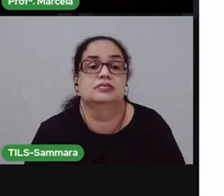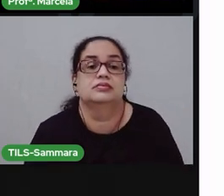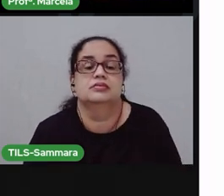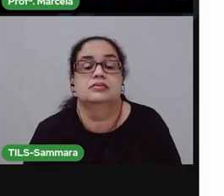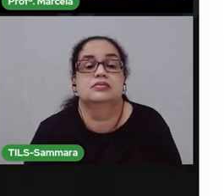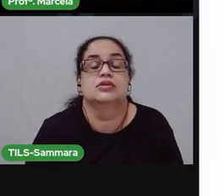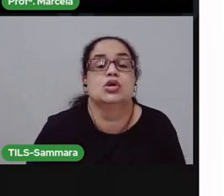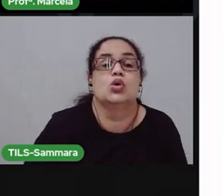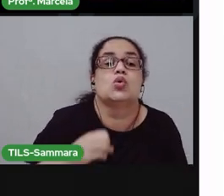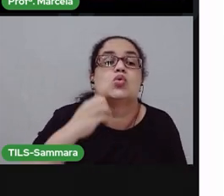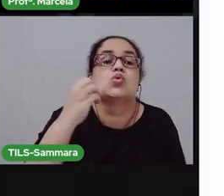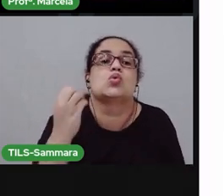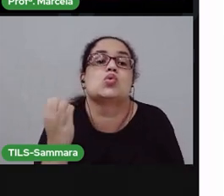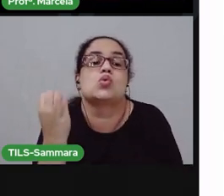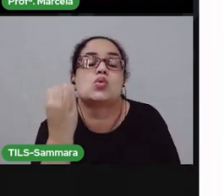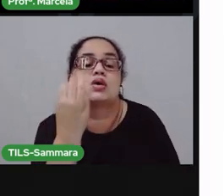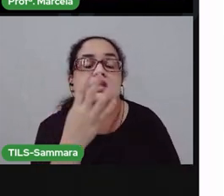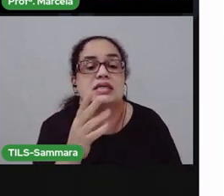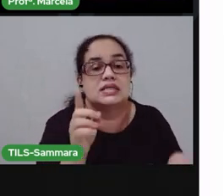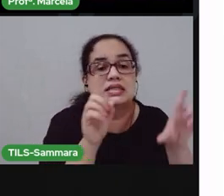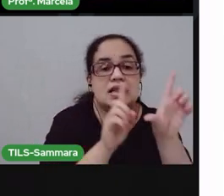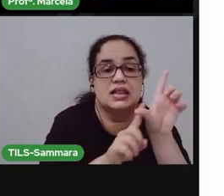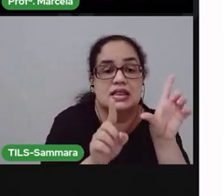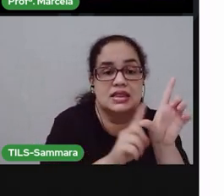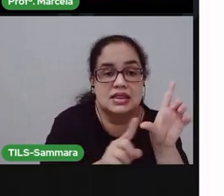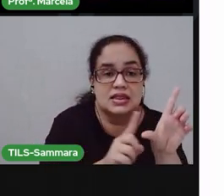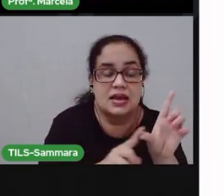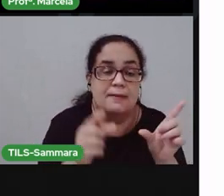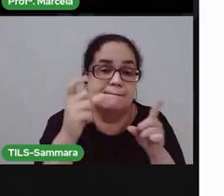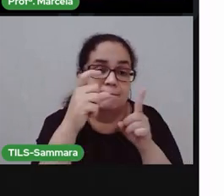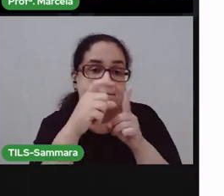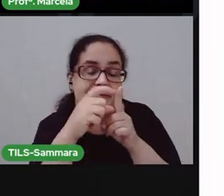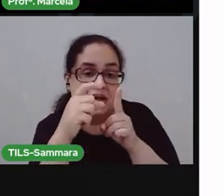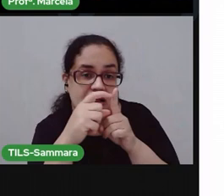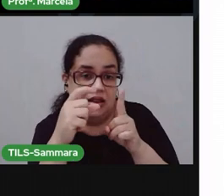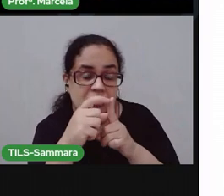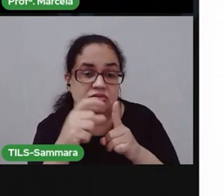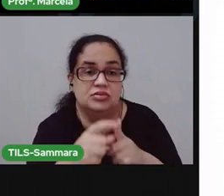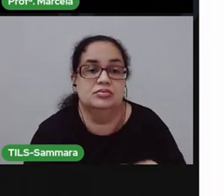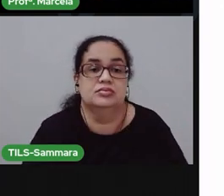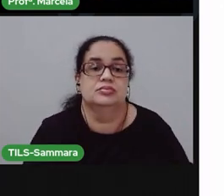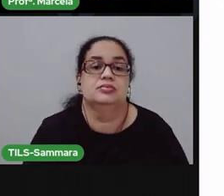Vamos ver quantas letras tem nessa palavra?